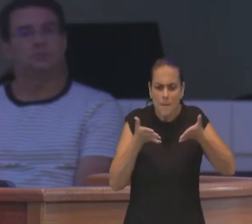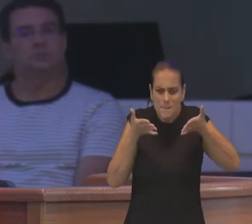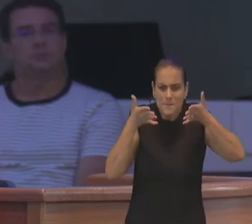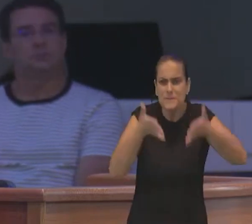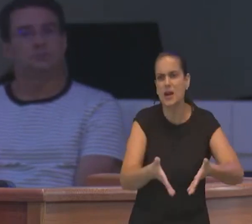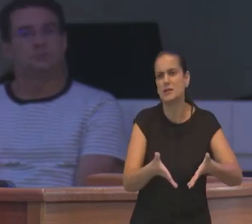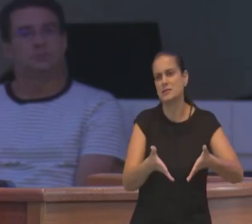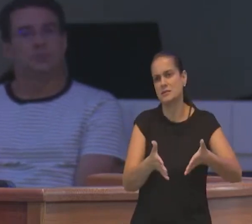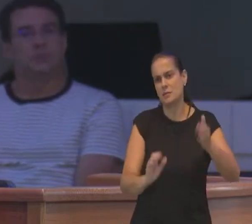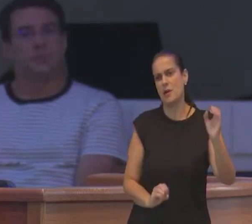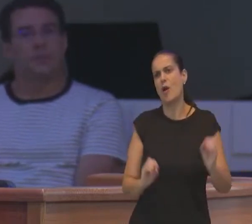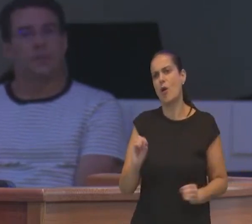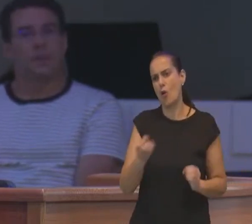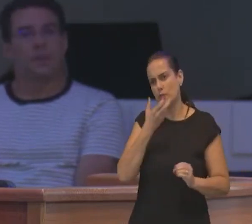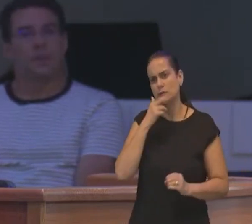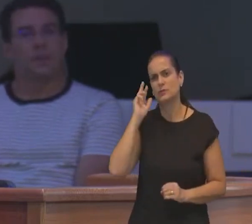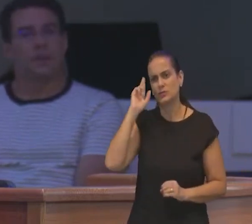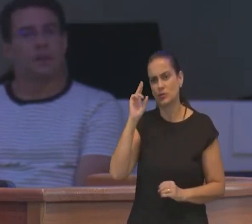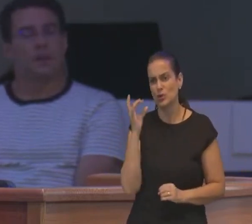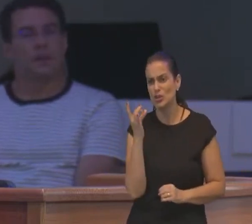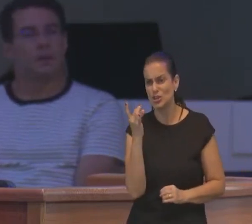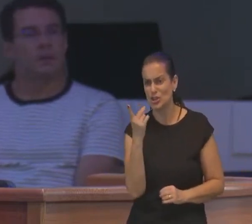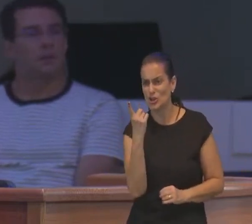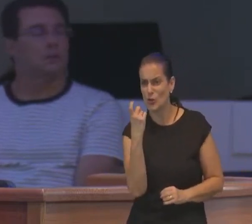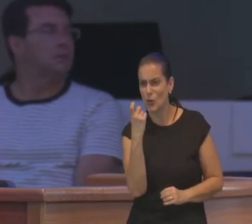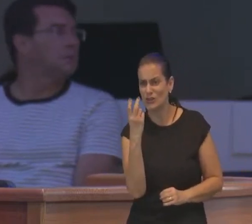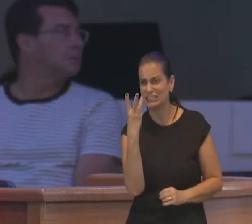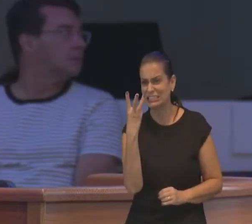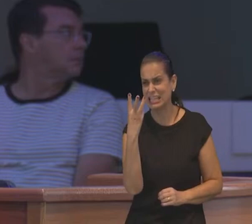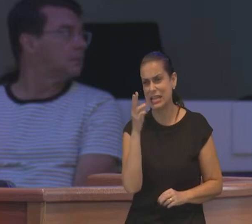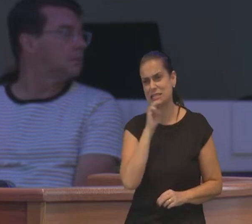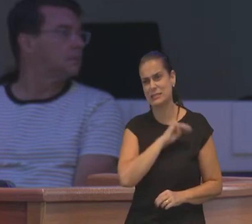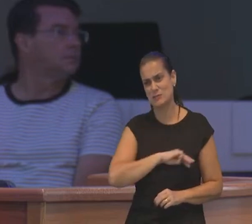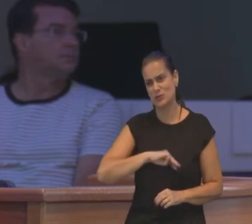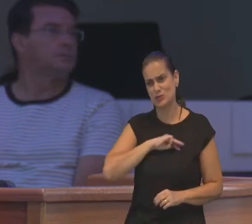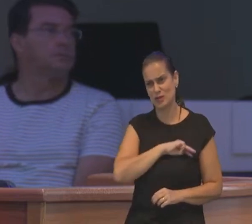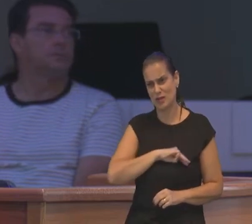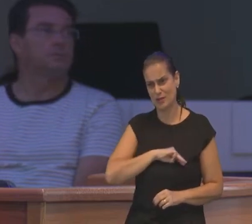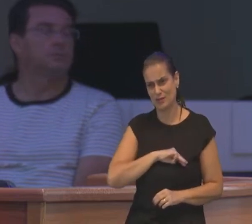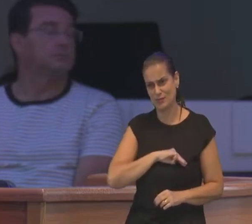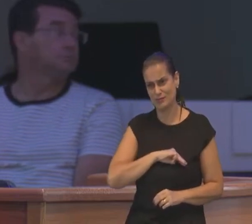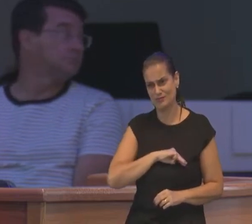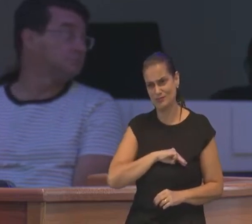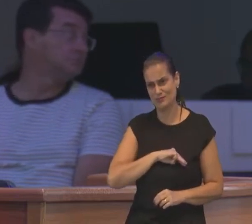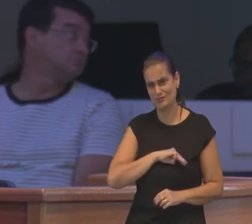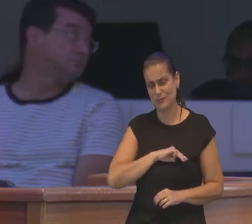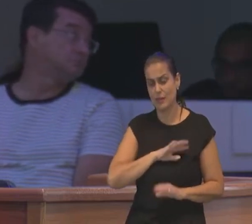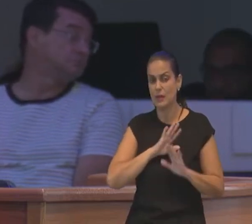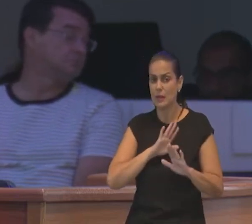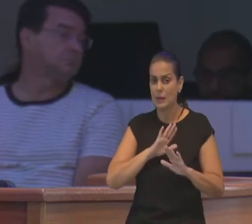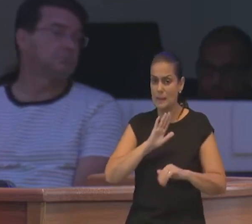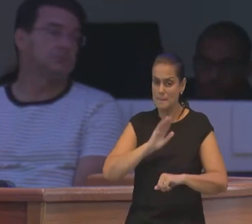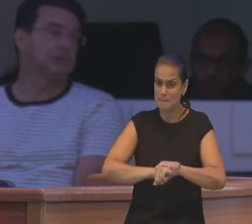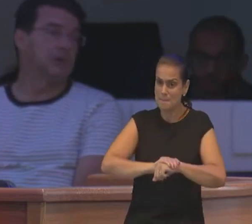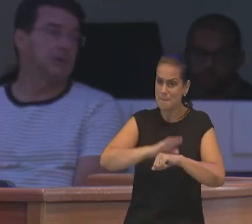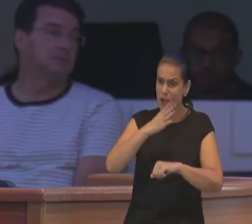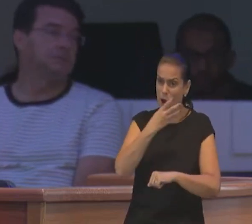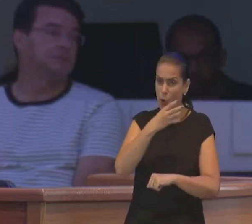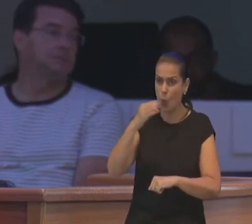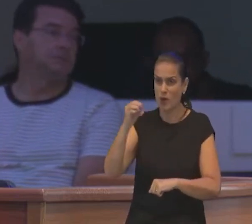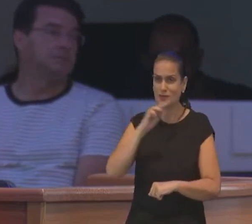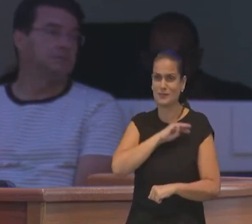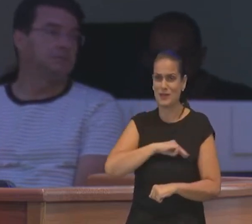participar dessa obra. Somos apenas 3 missionários, mas mais de 400 missionários